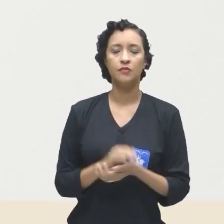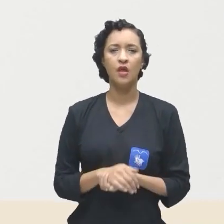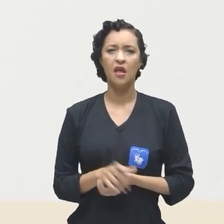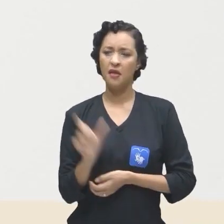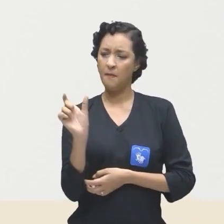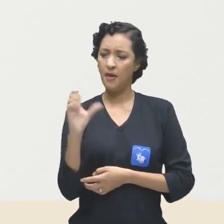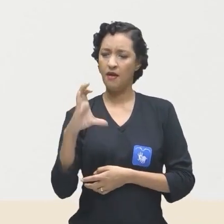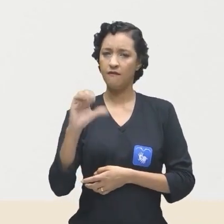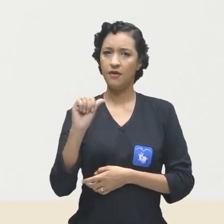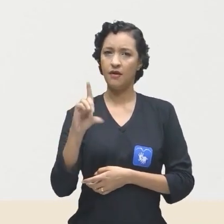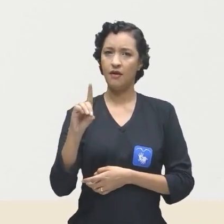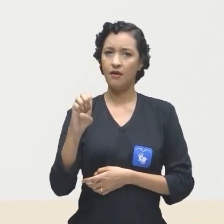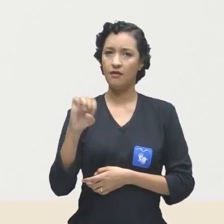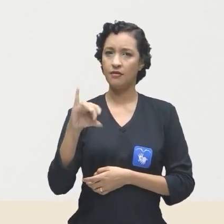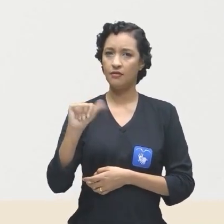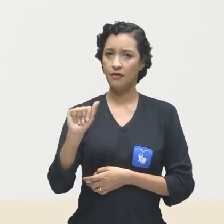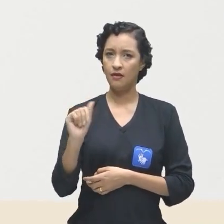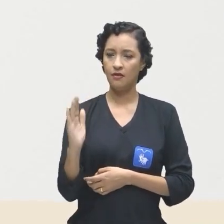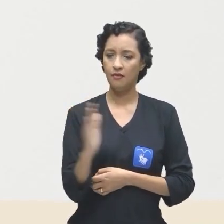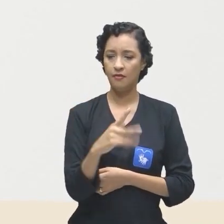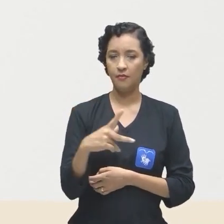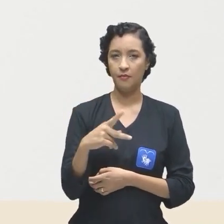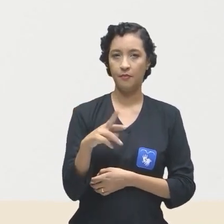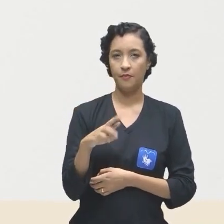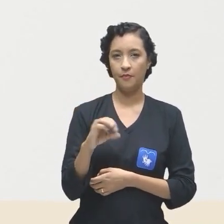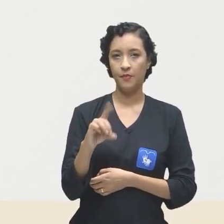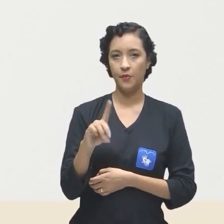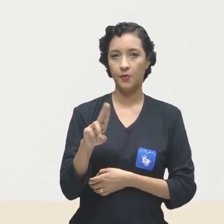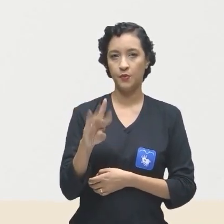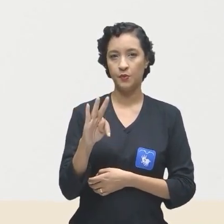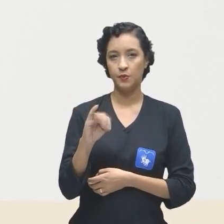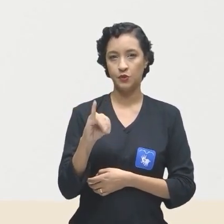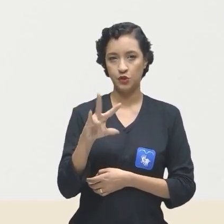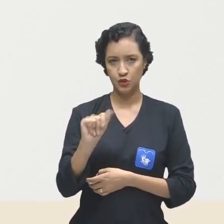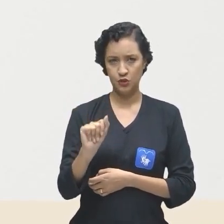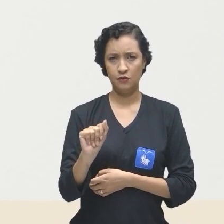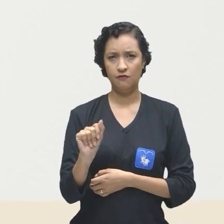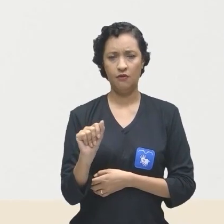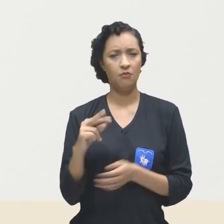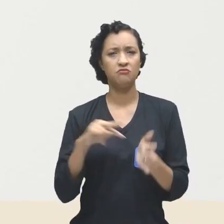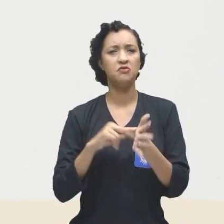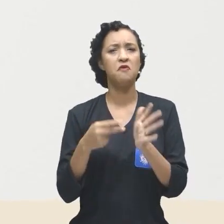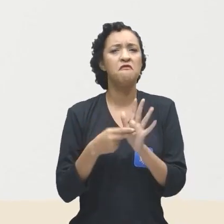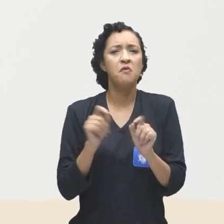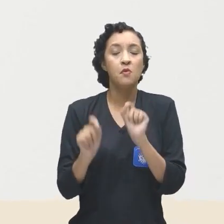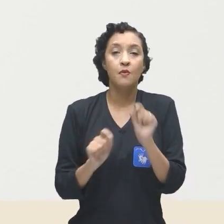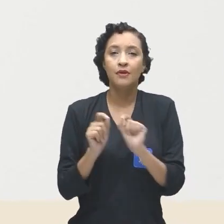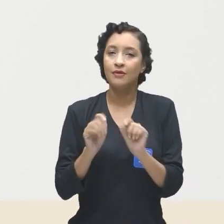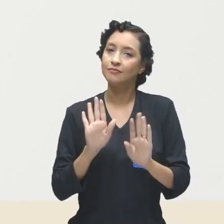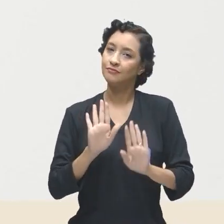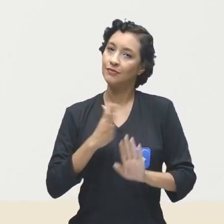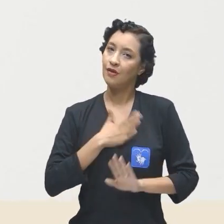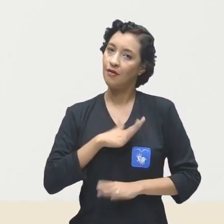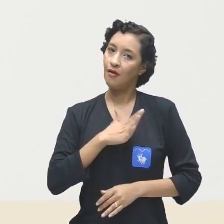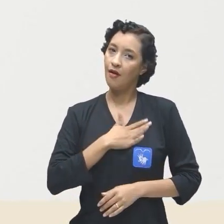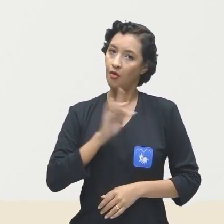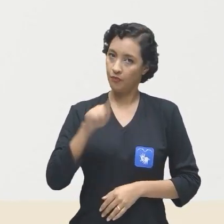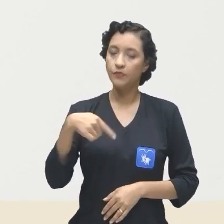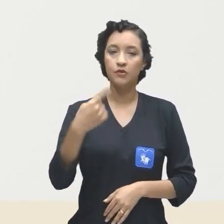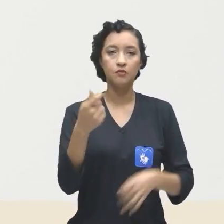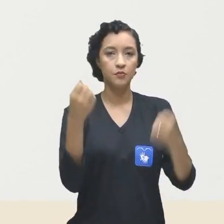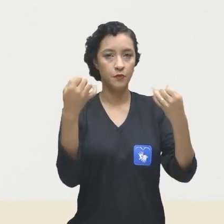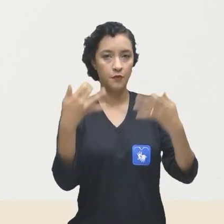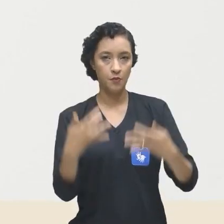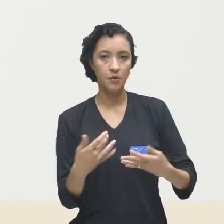cadeia produtiva? Mas daqui mais um pouquinho nós vamos descobrir isso, que possibilita o funcionamento da